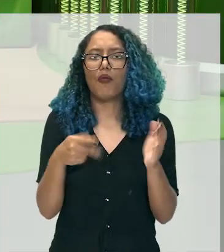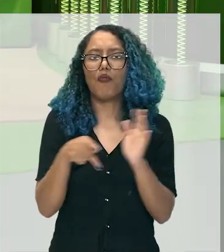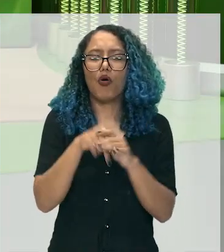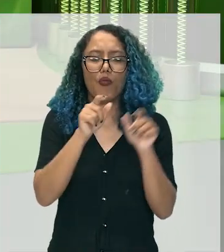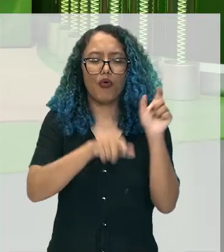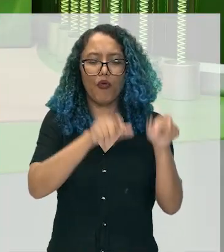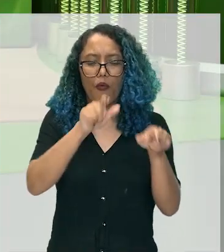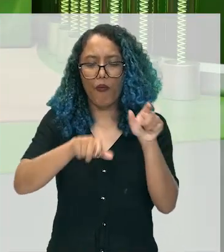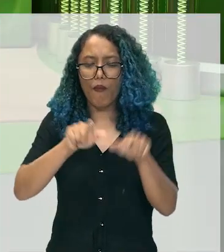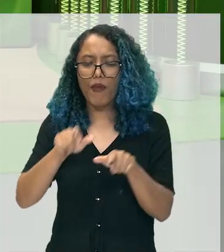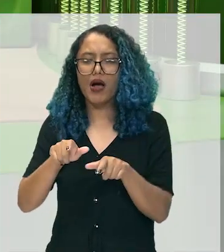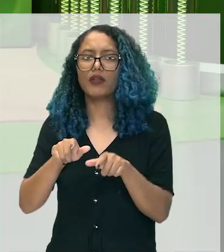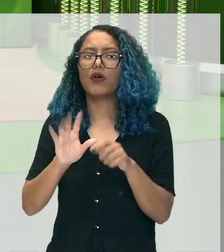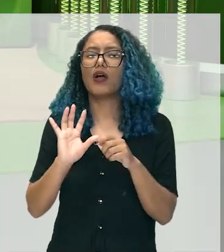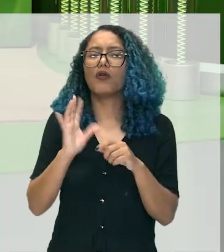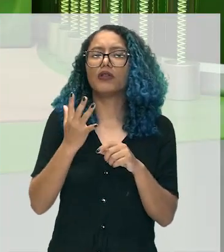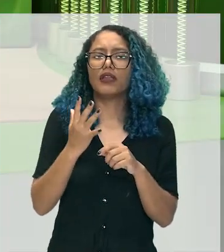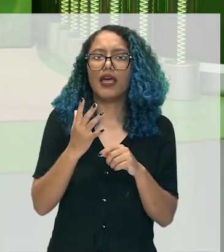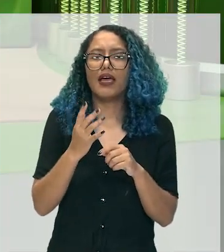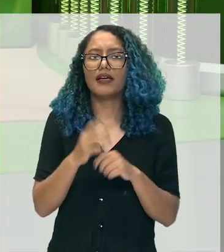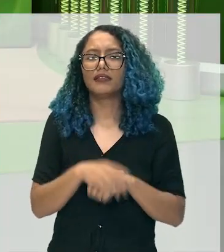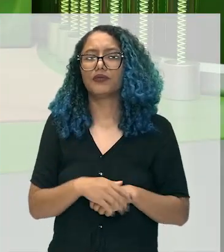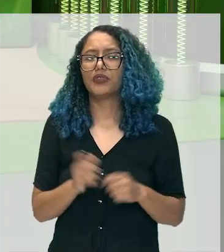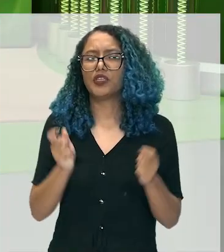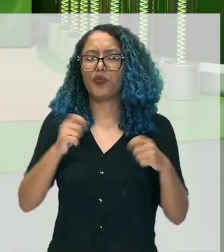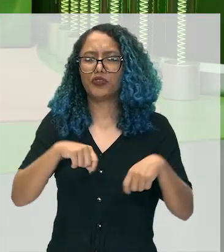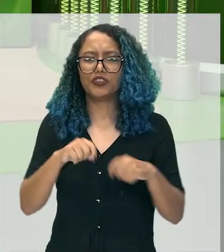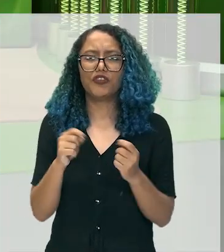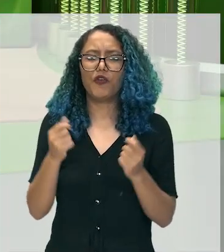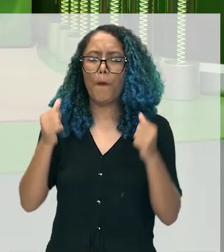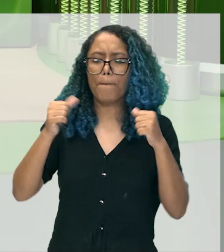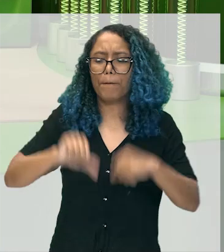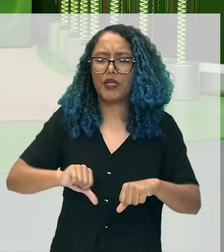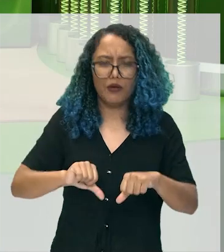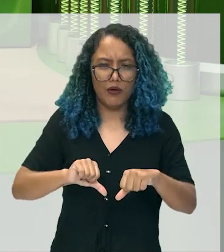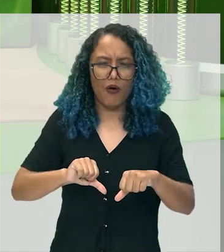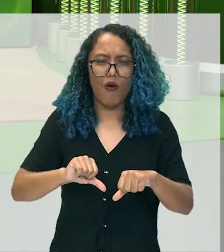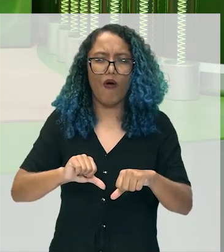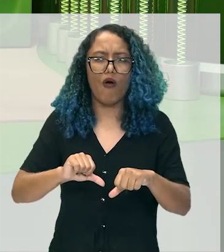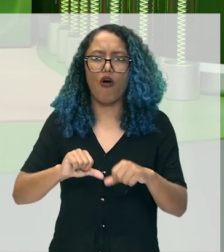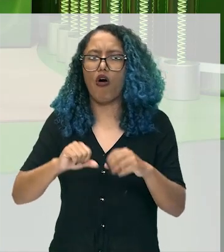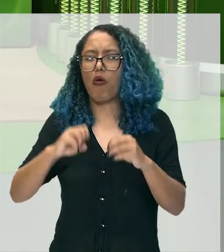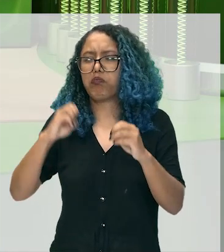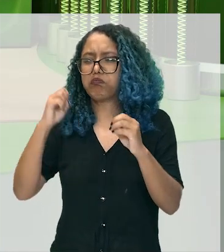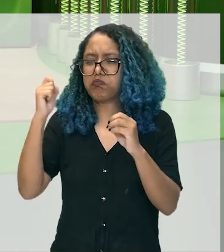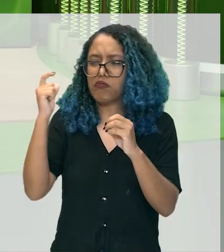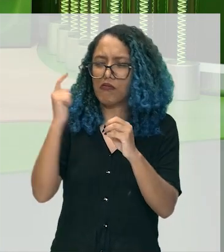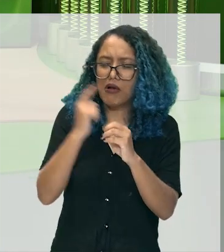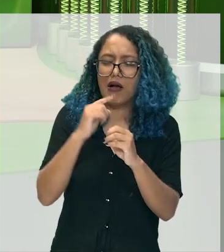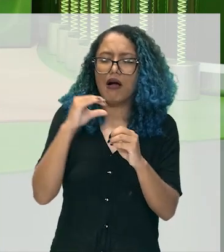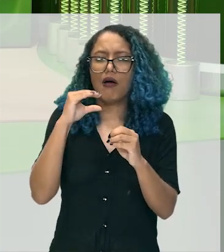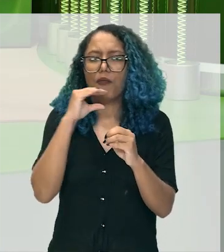ocorre para que o homem possa causar essas intensificações do efeito estufa e,